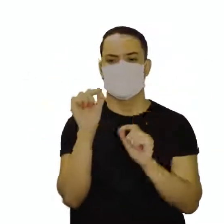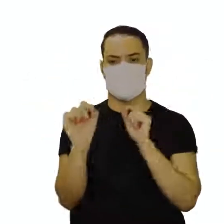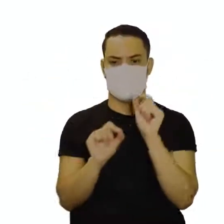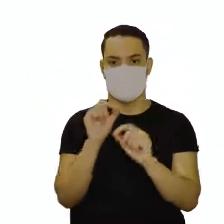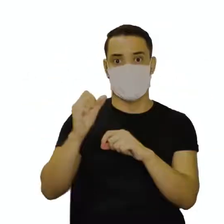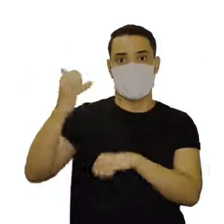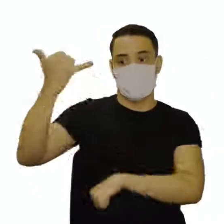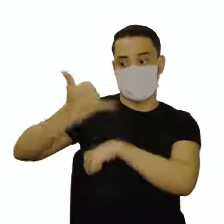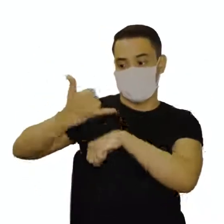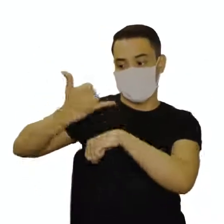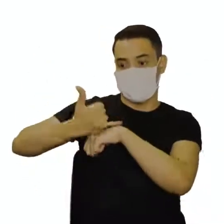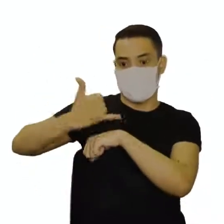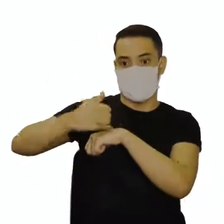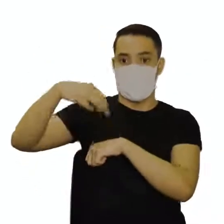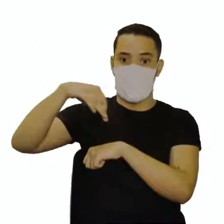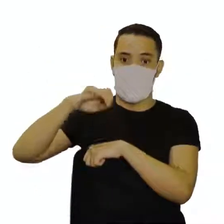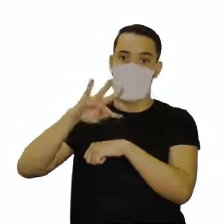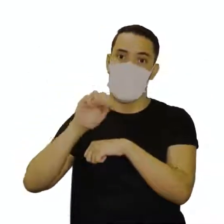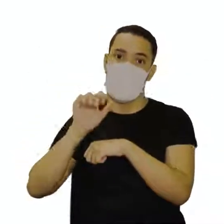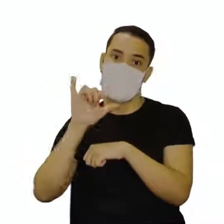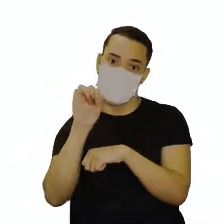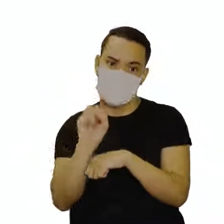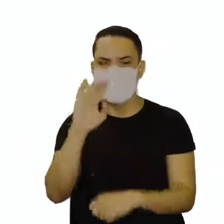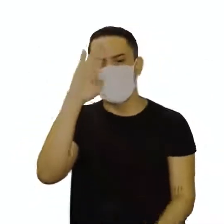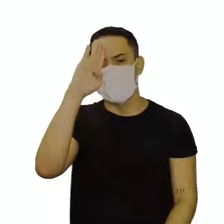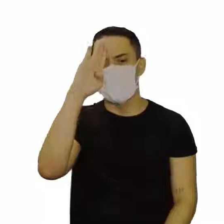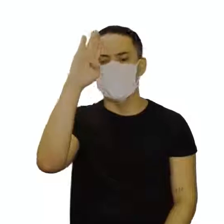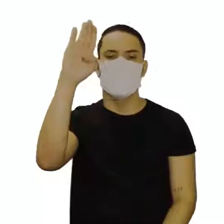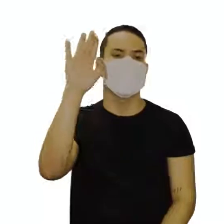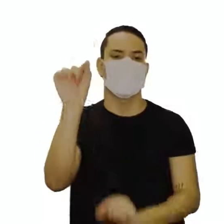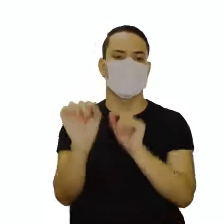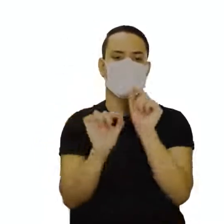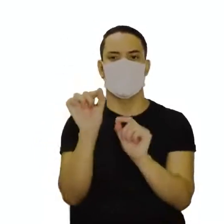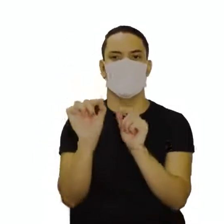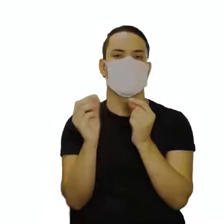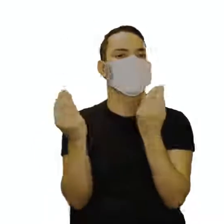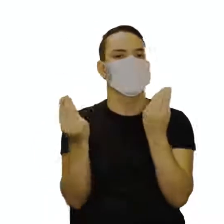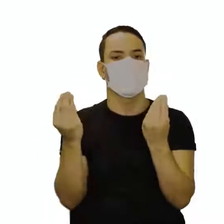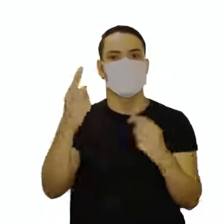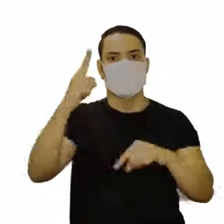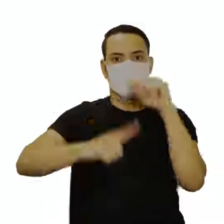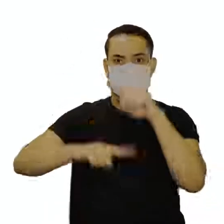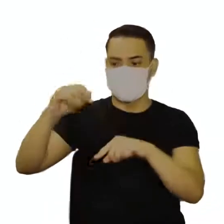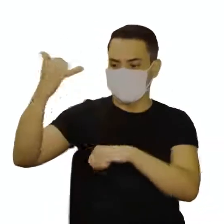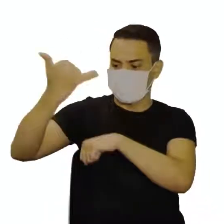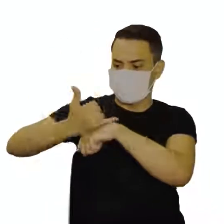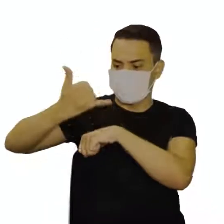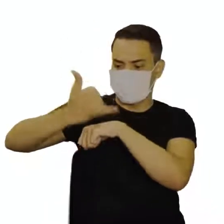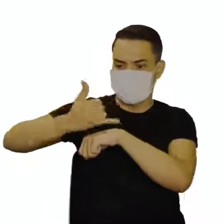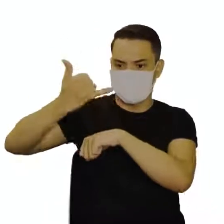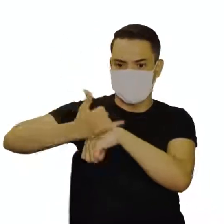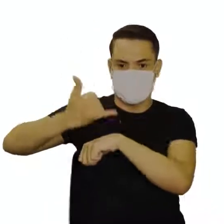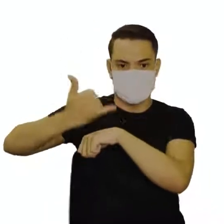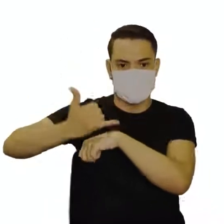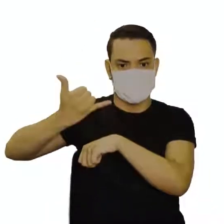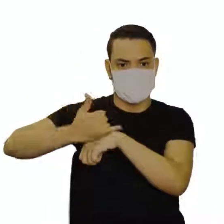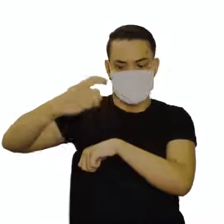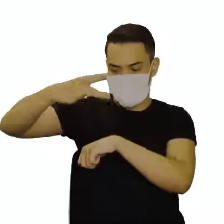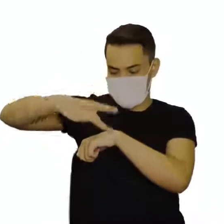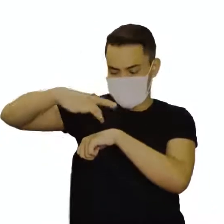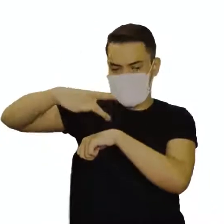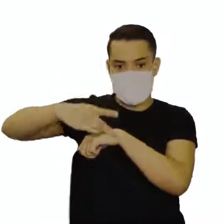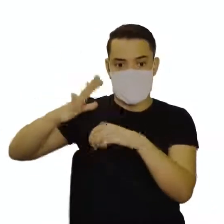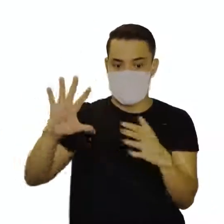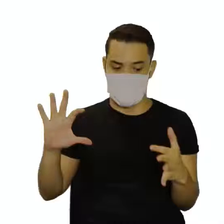nos metais, principalmente quando ele pegava os metais, a relação entre a